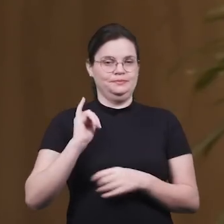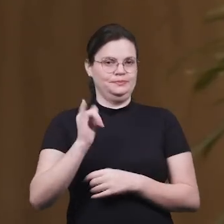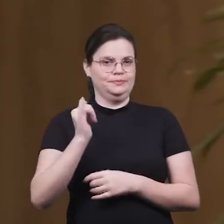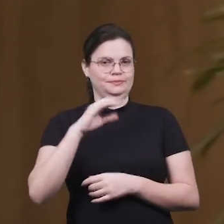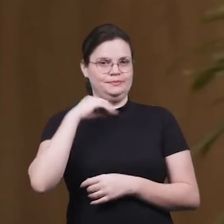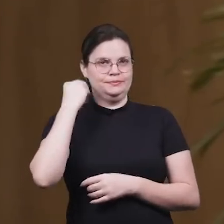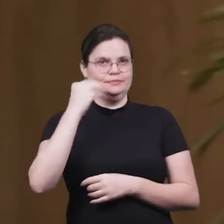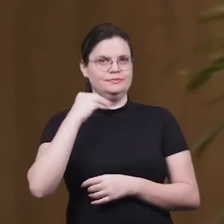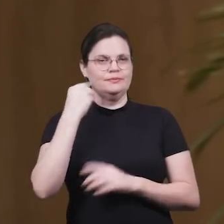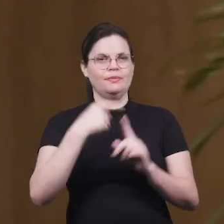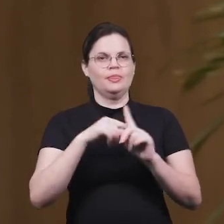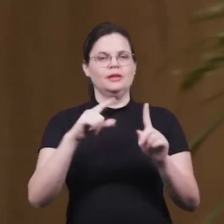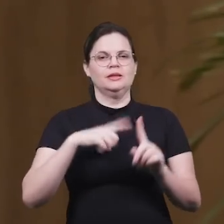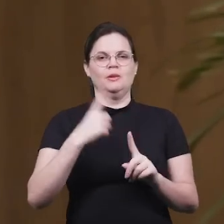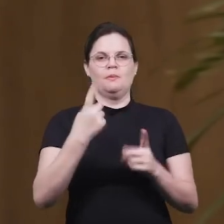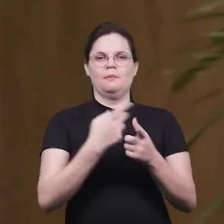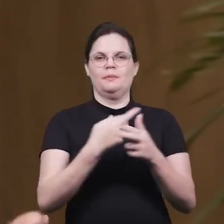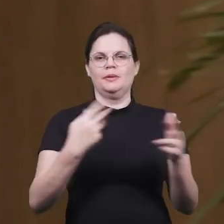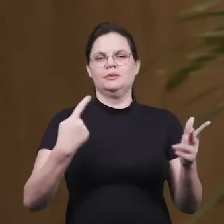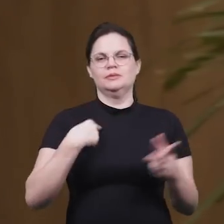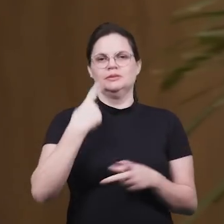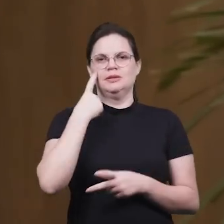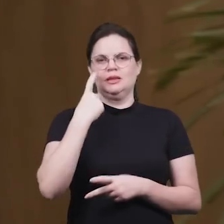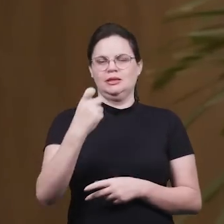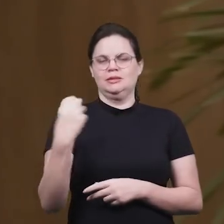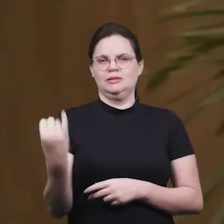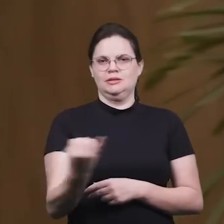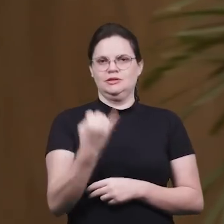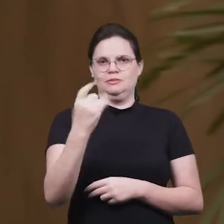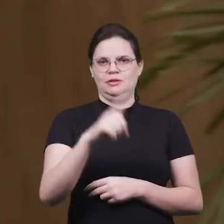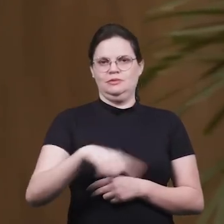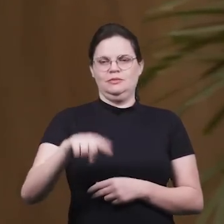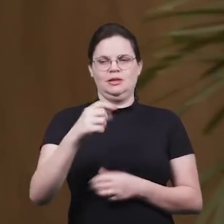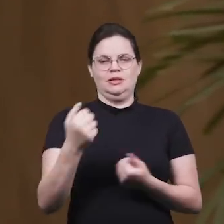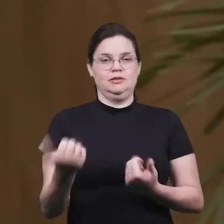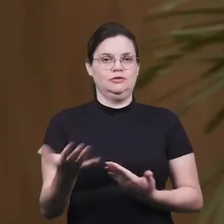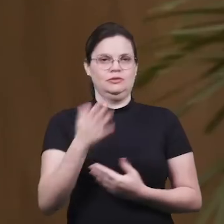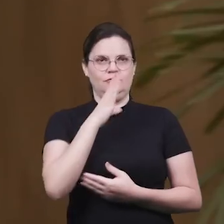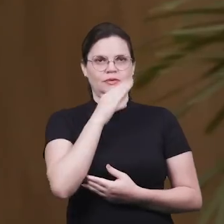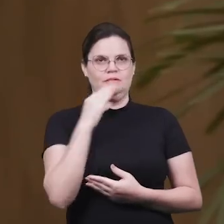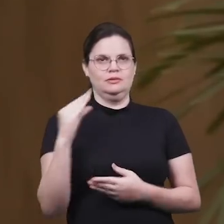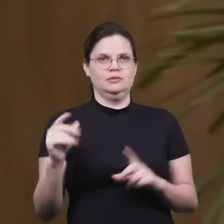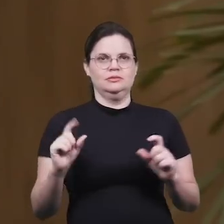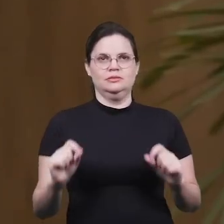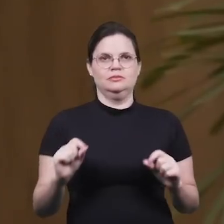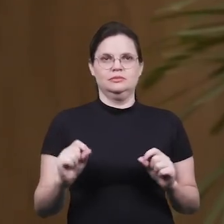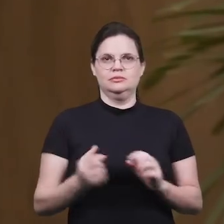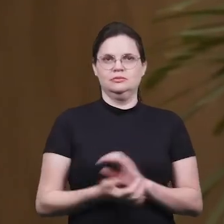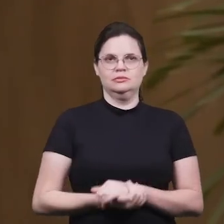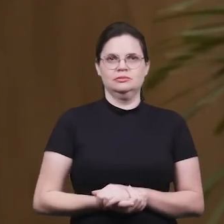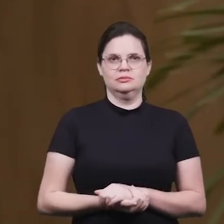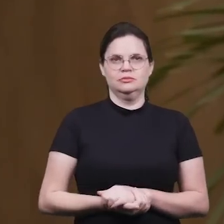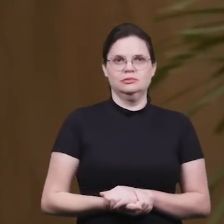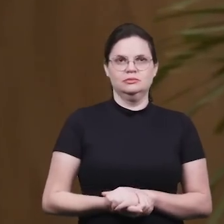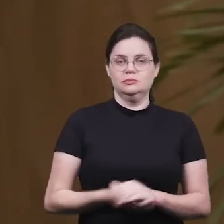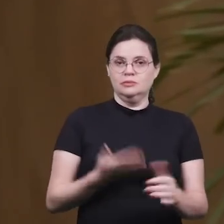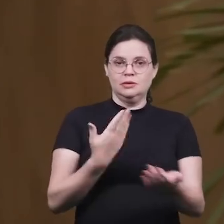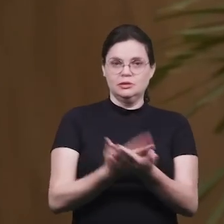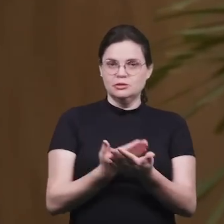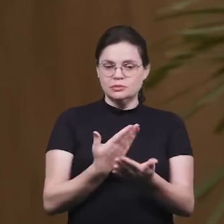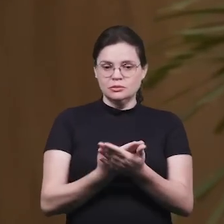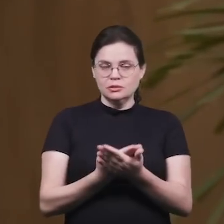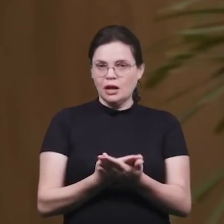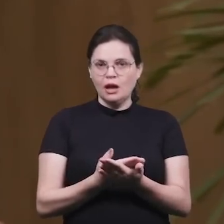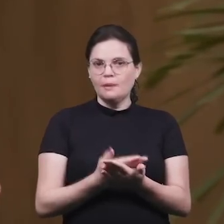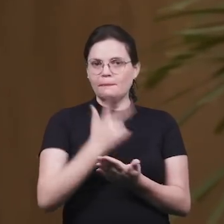sobre uma coisa muito importante para os nossos adolescentes e jovens, né? Que estudar sempre nos abre